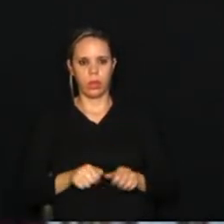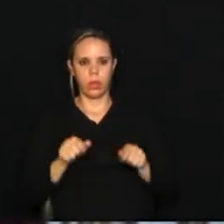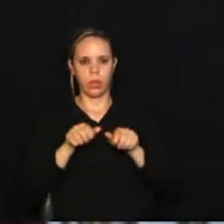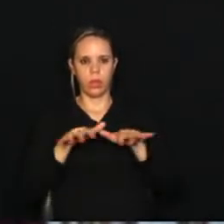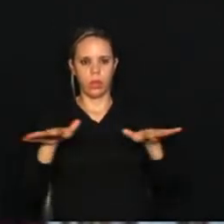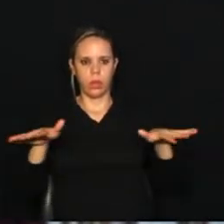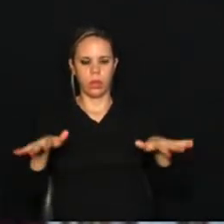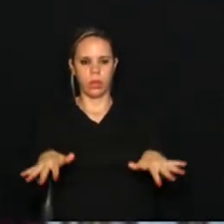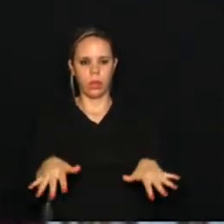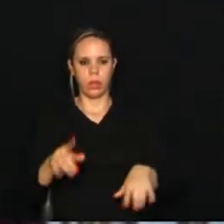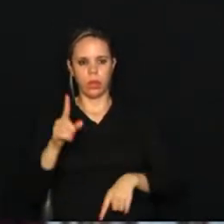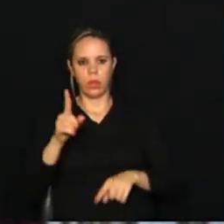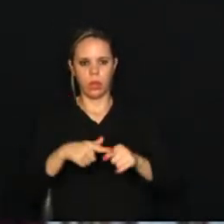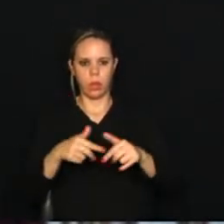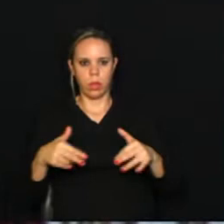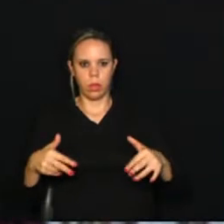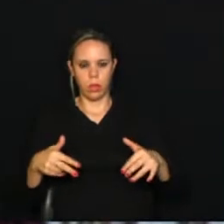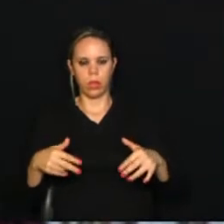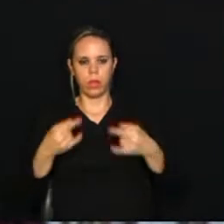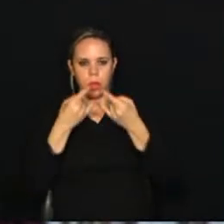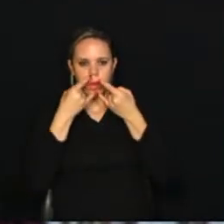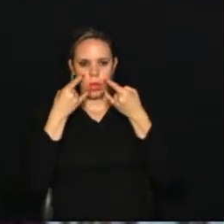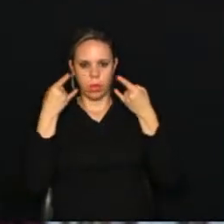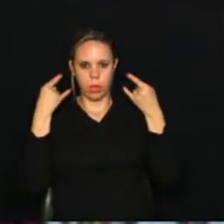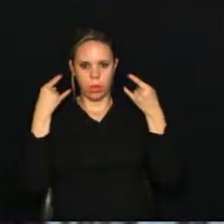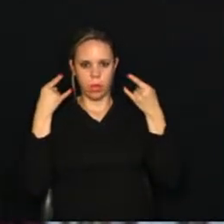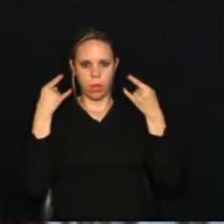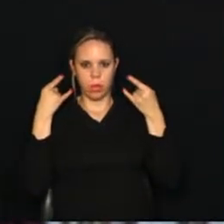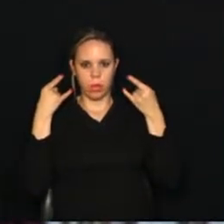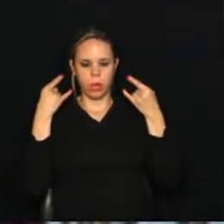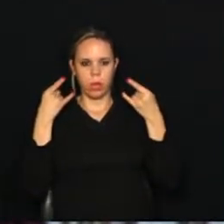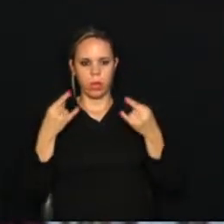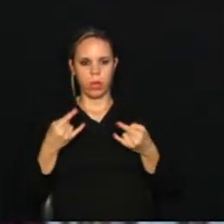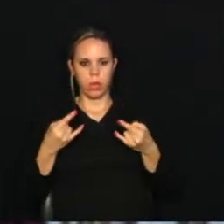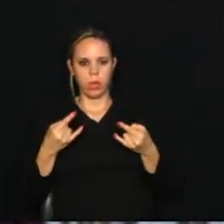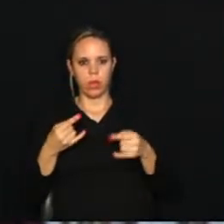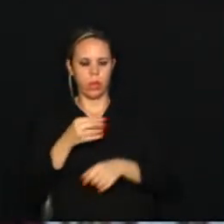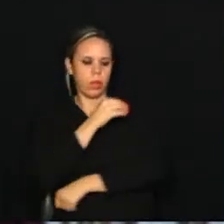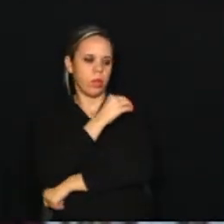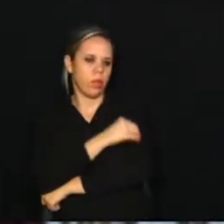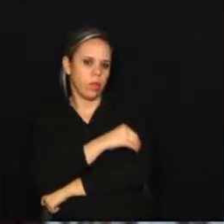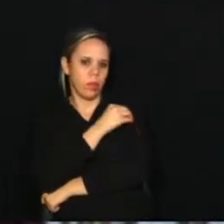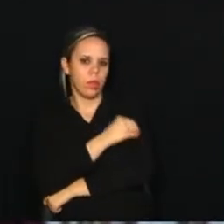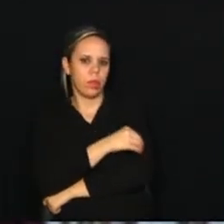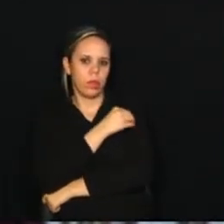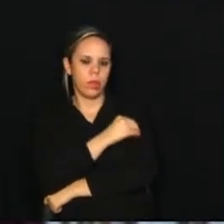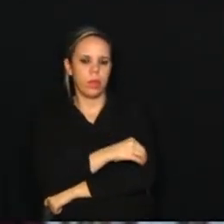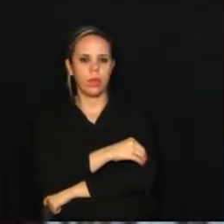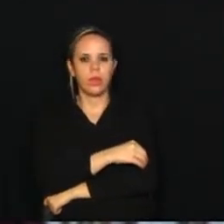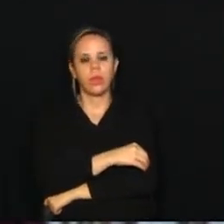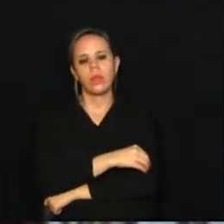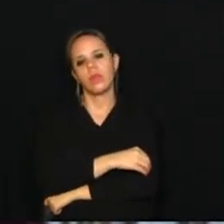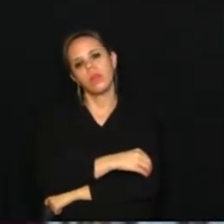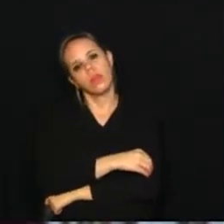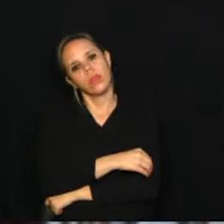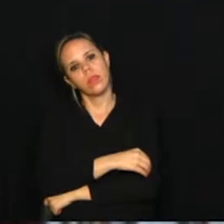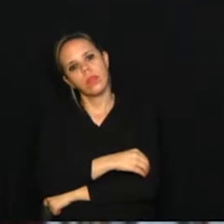Distribuímos kits de máscaras, álcool gel,